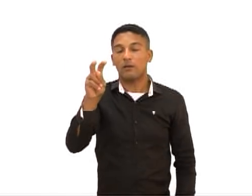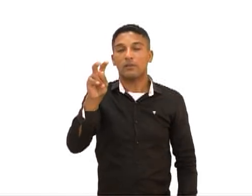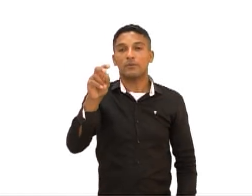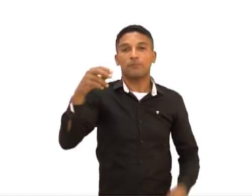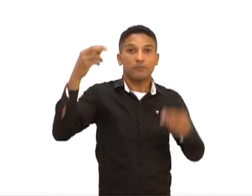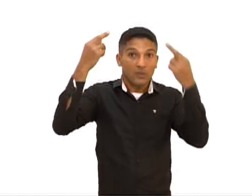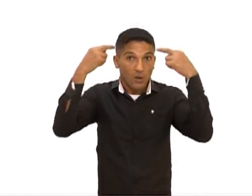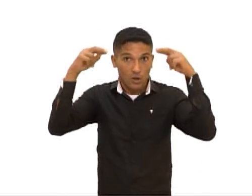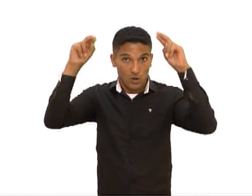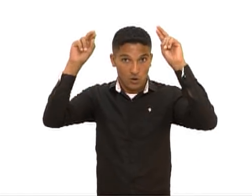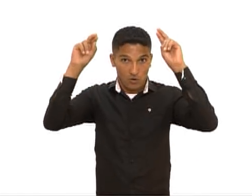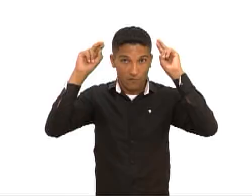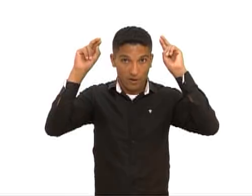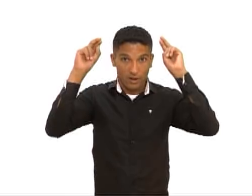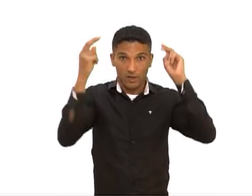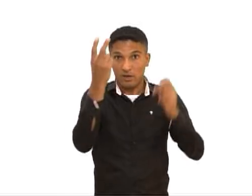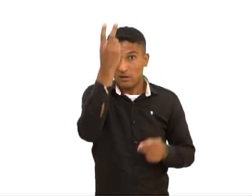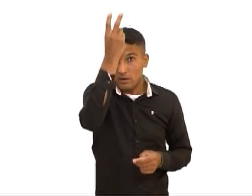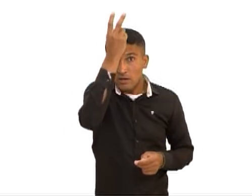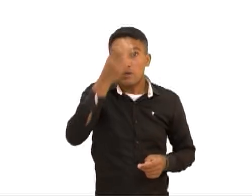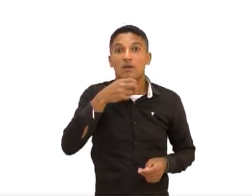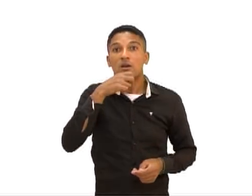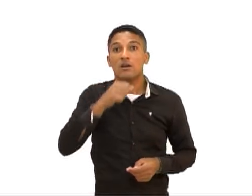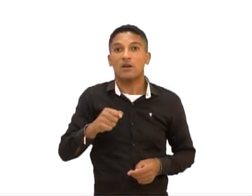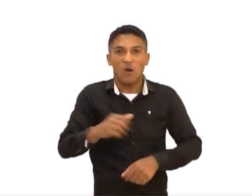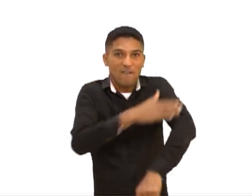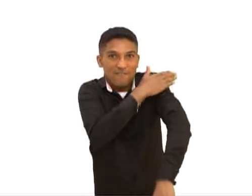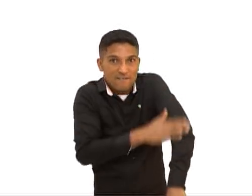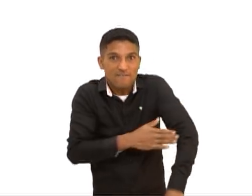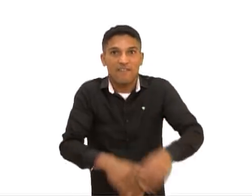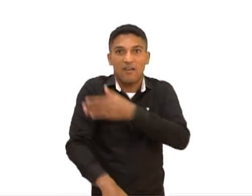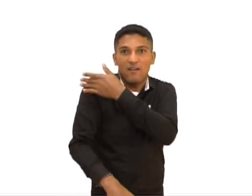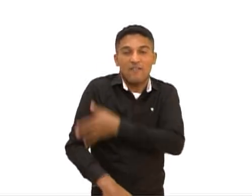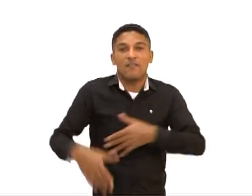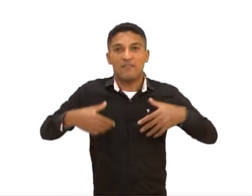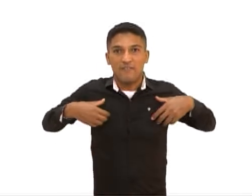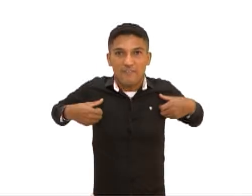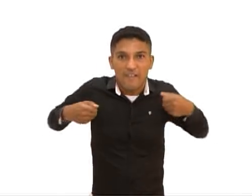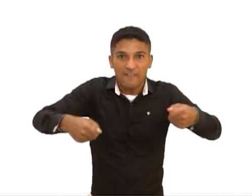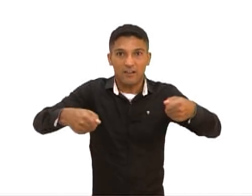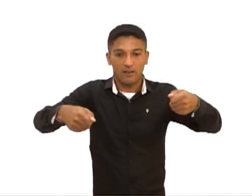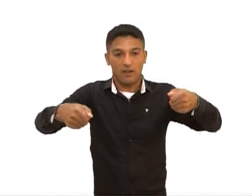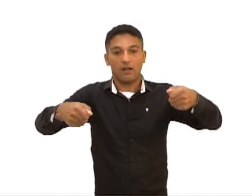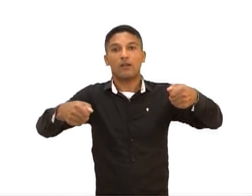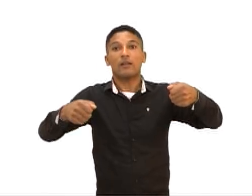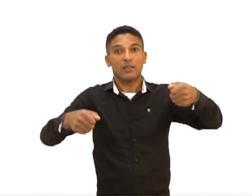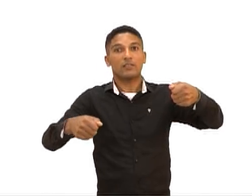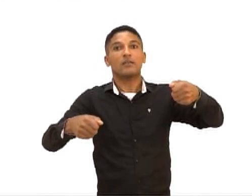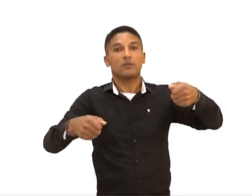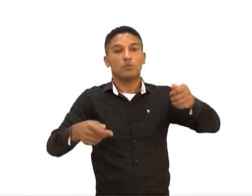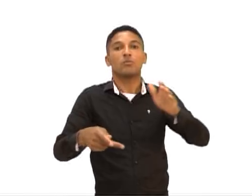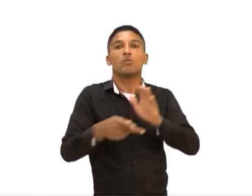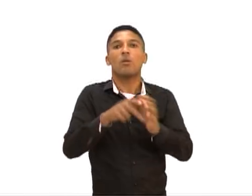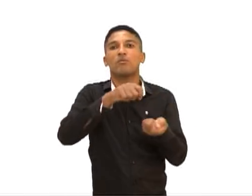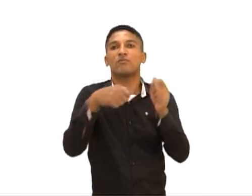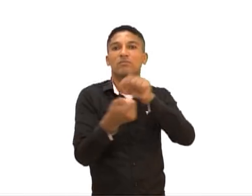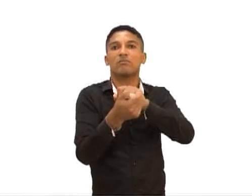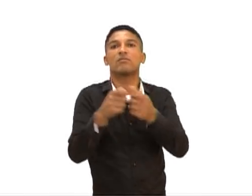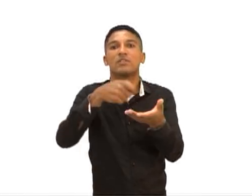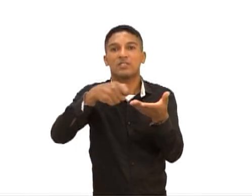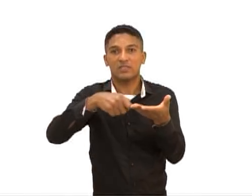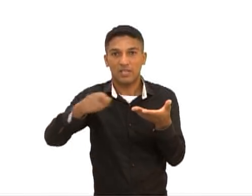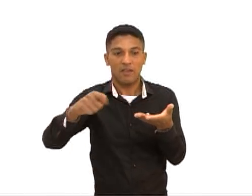inventou a prensa e os tipos móveis, e essa sua invenção iria revolucionar a história da produção de